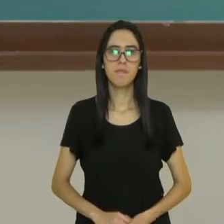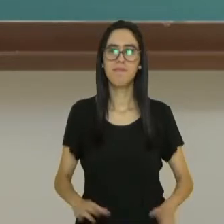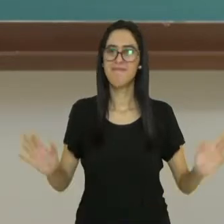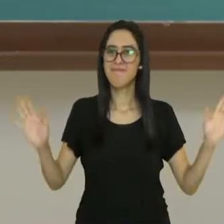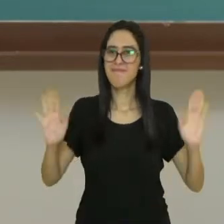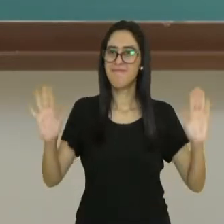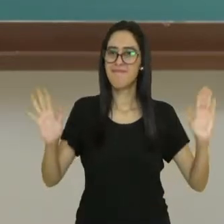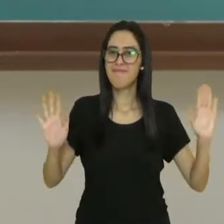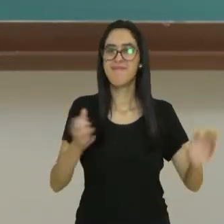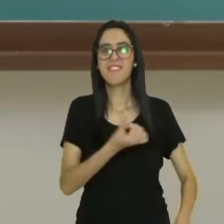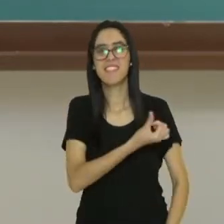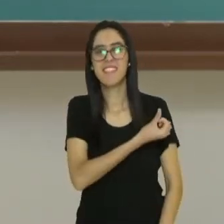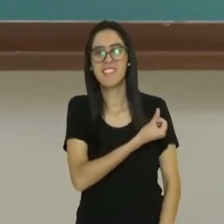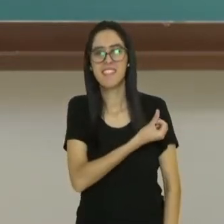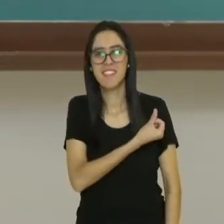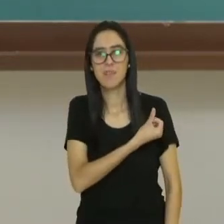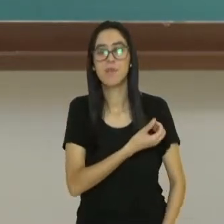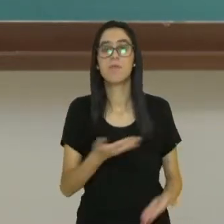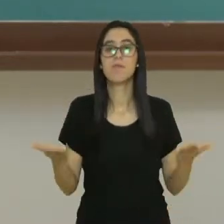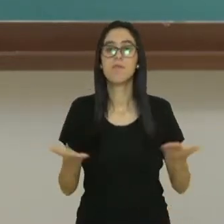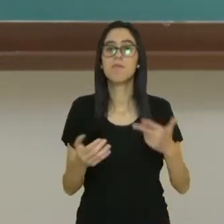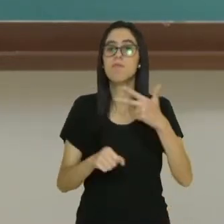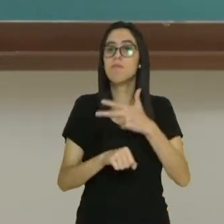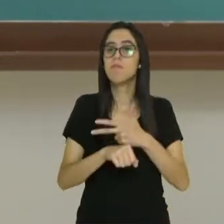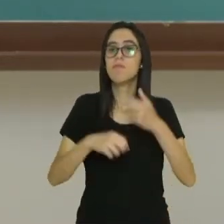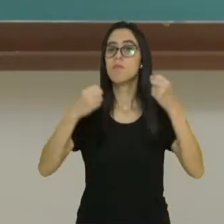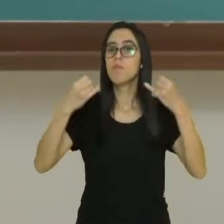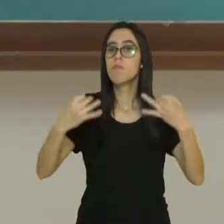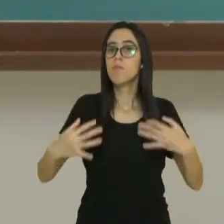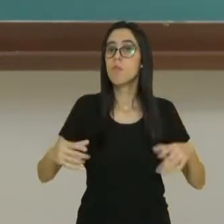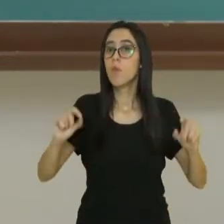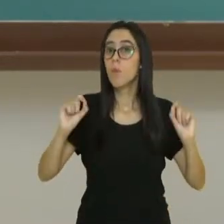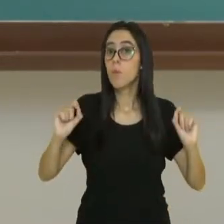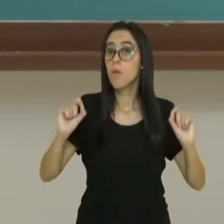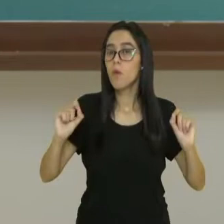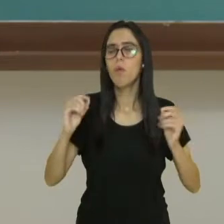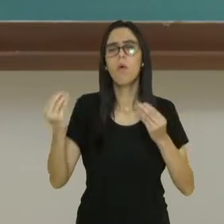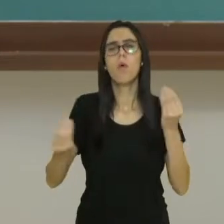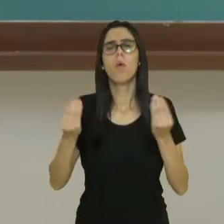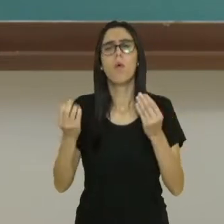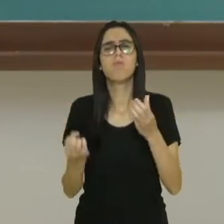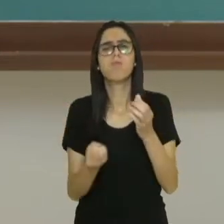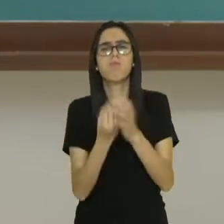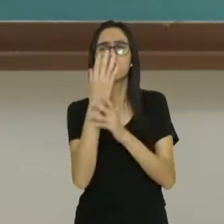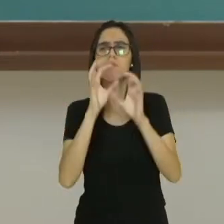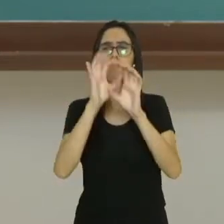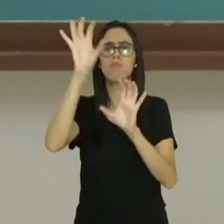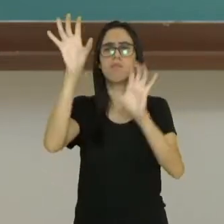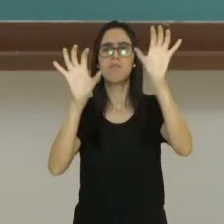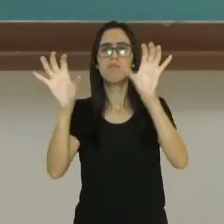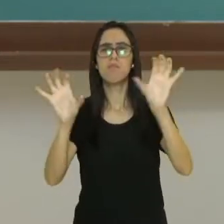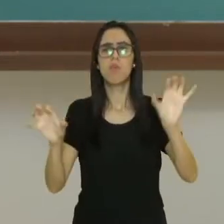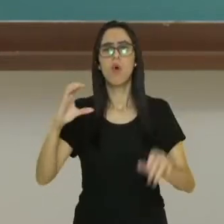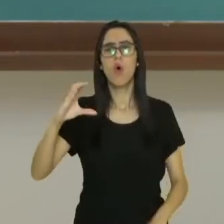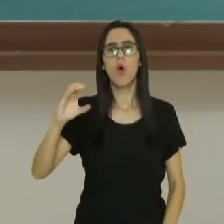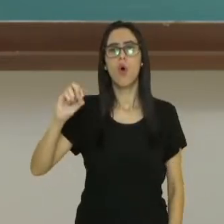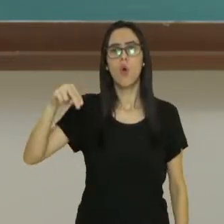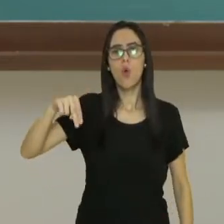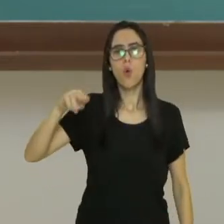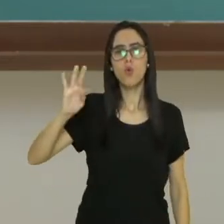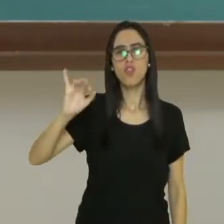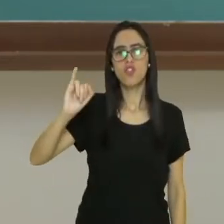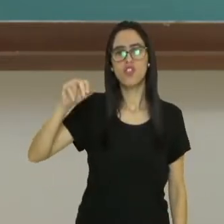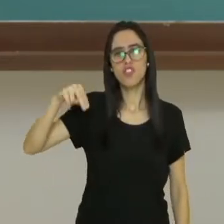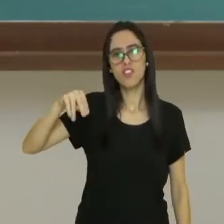Olá, estudantes do 6º ano. Neste vídeo vamos falar como se formaram os continentes, quais